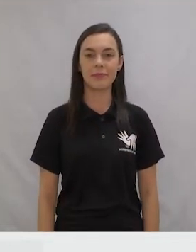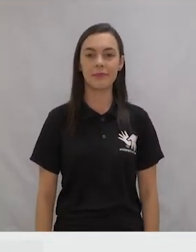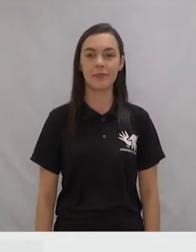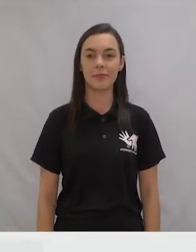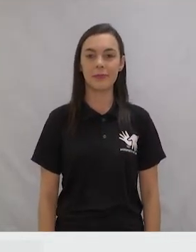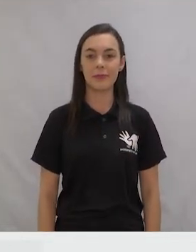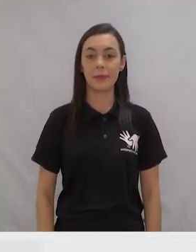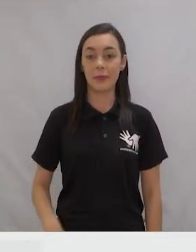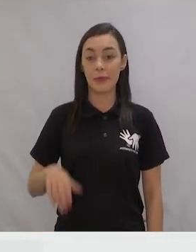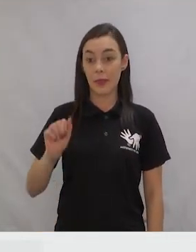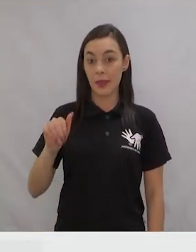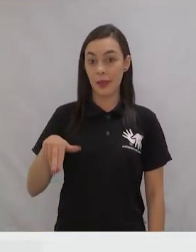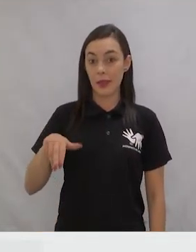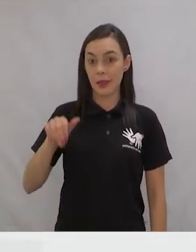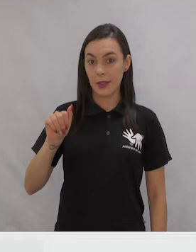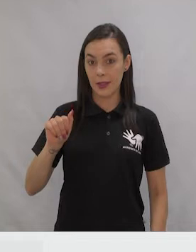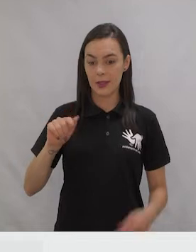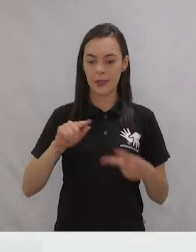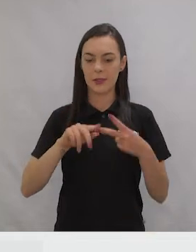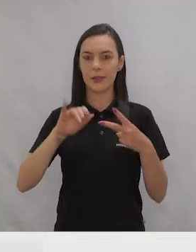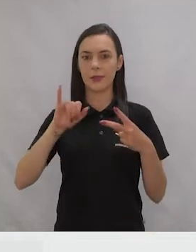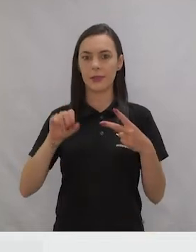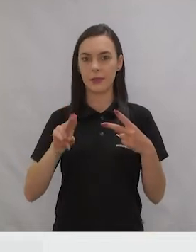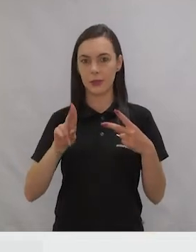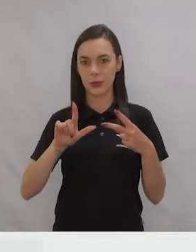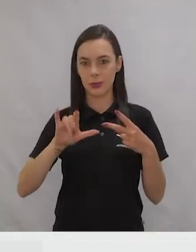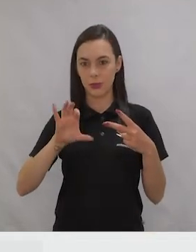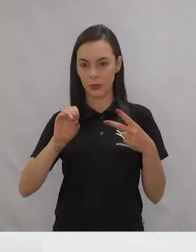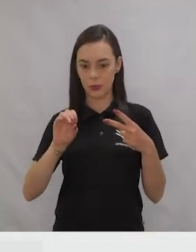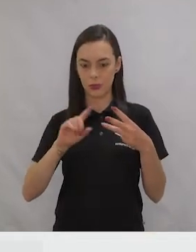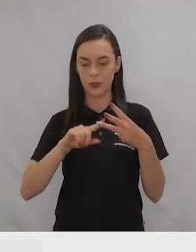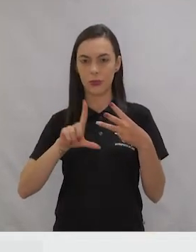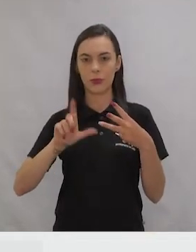Ana, Júlio e Laura